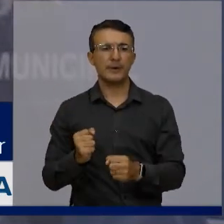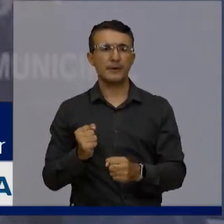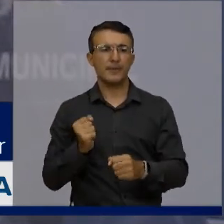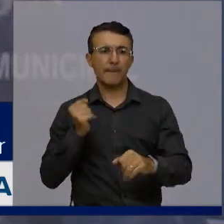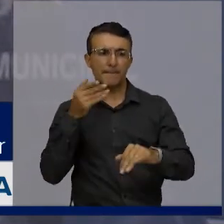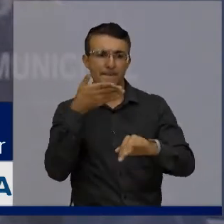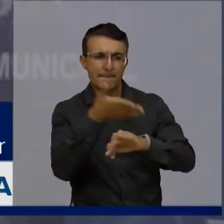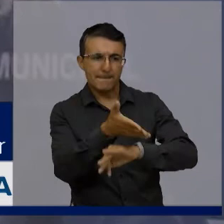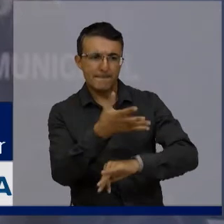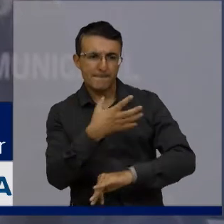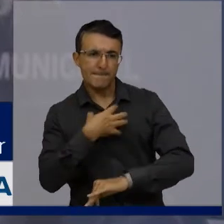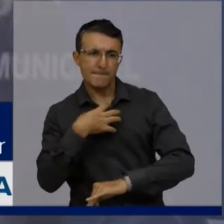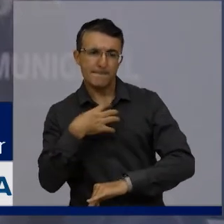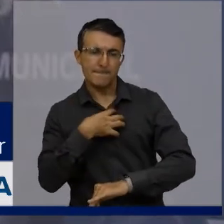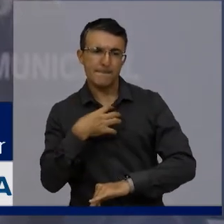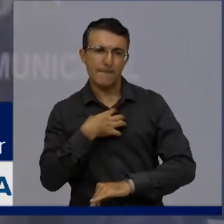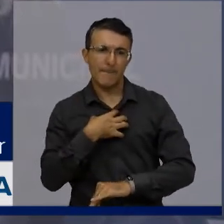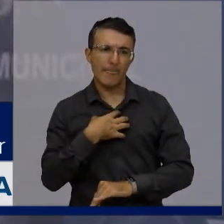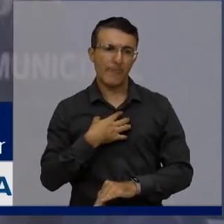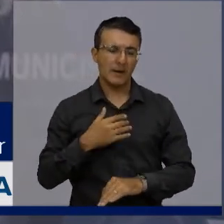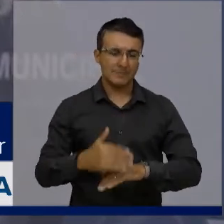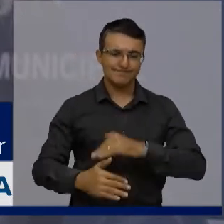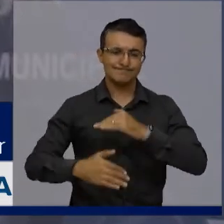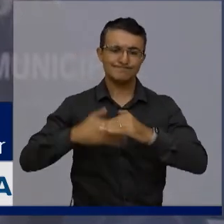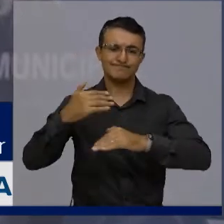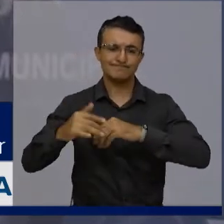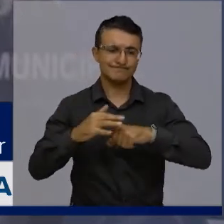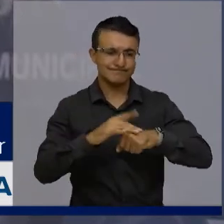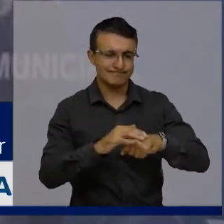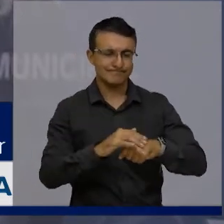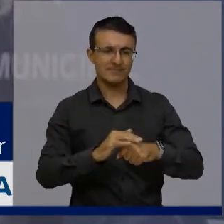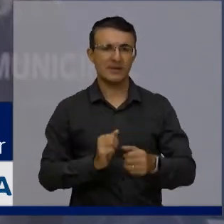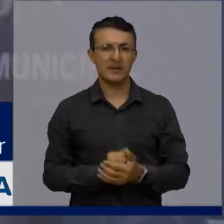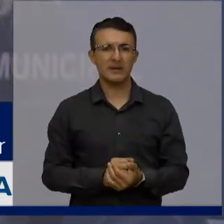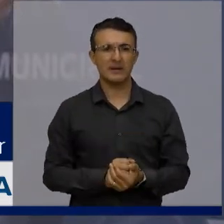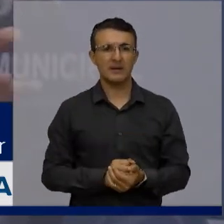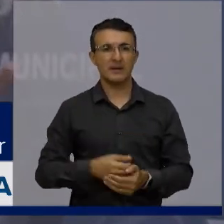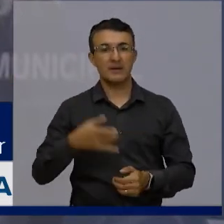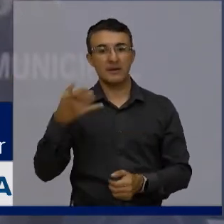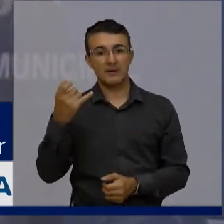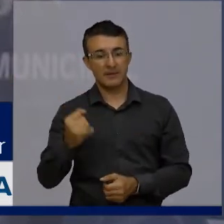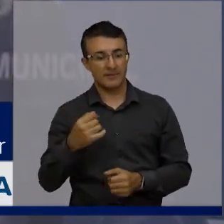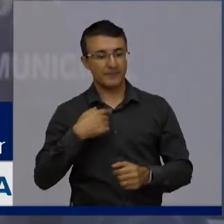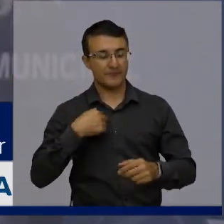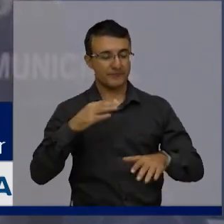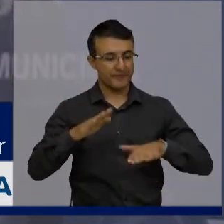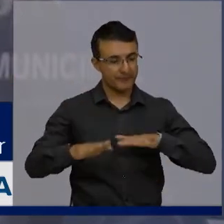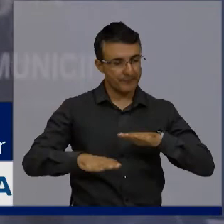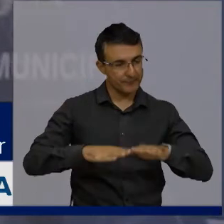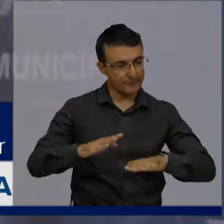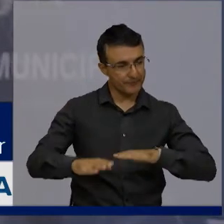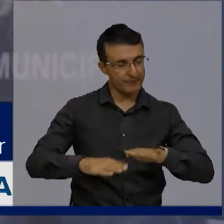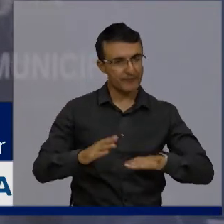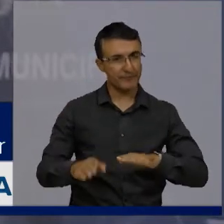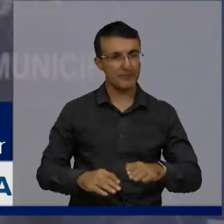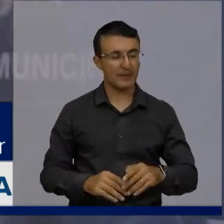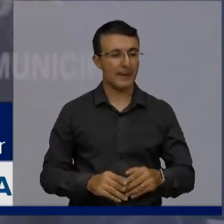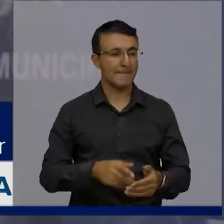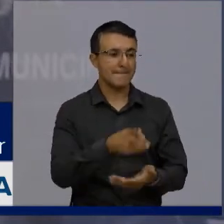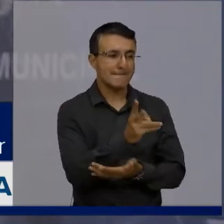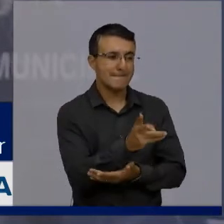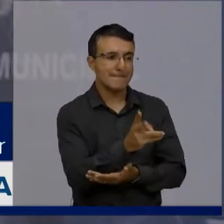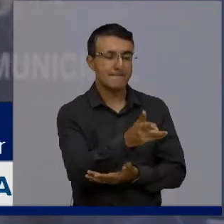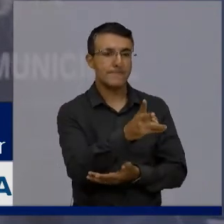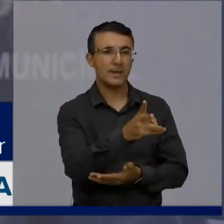diminuir substancialmente as chances de algo como a Covid-19 acontecer novamente, disse Mariana Vale,